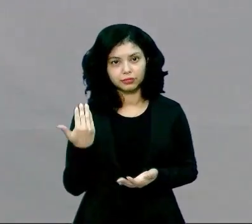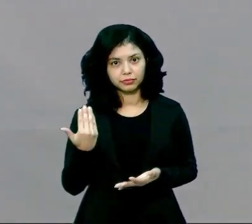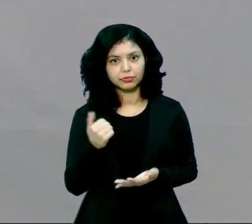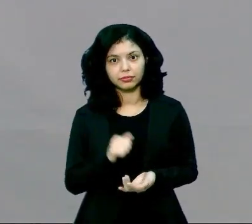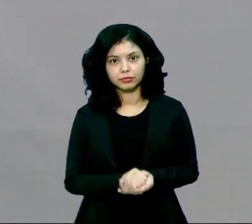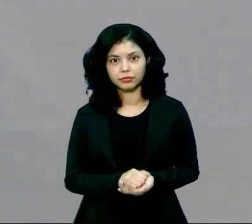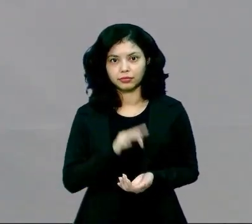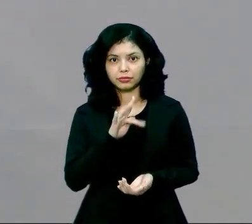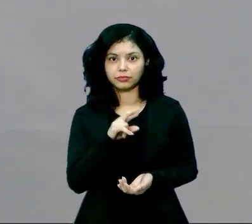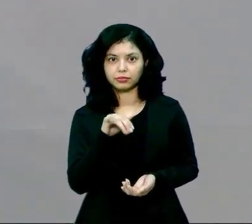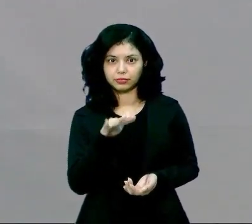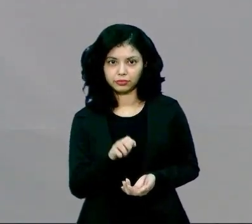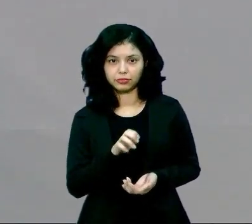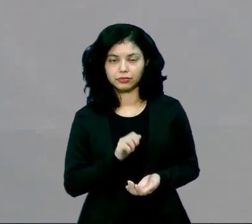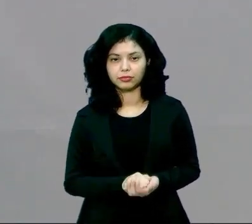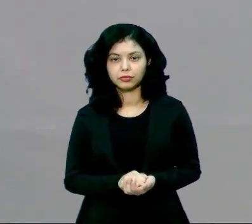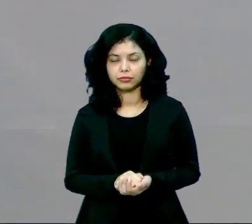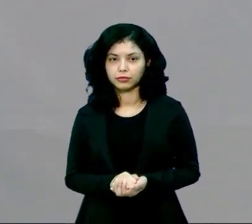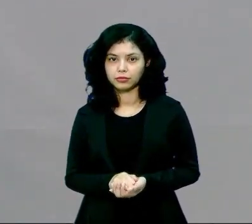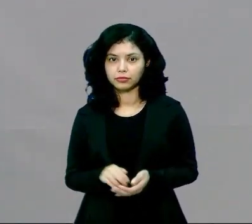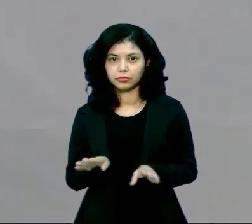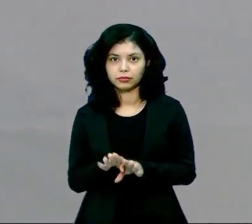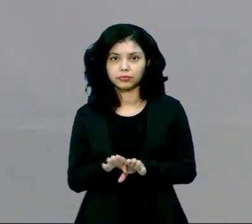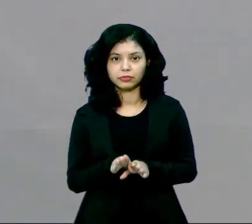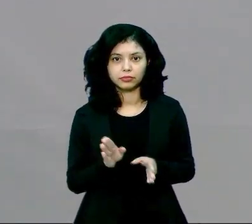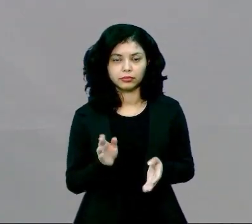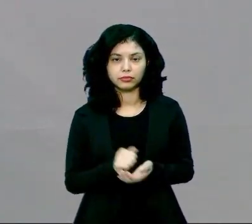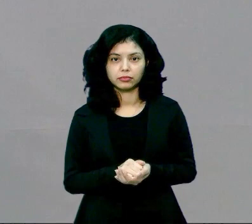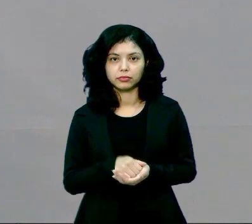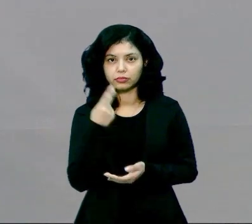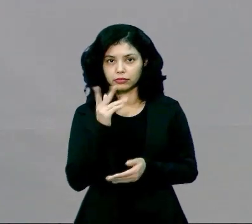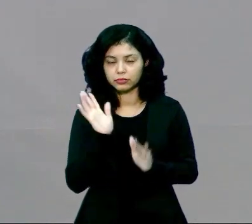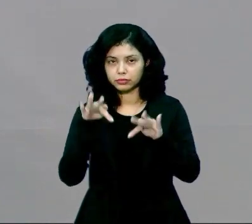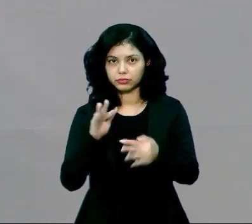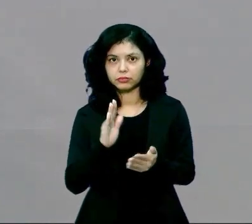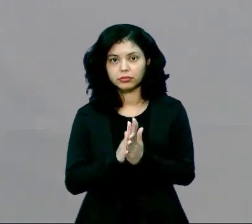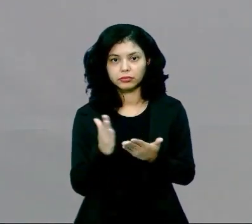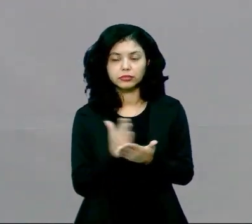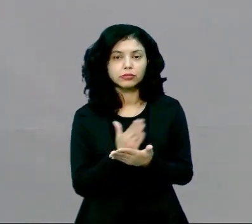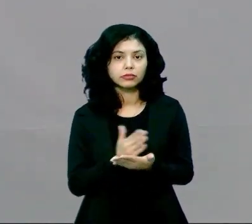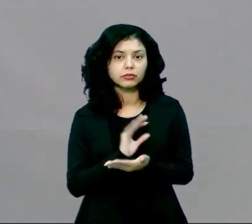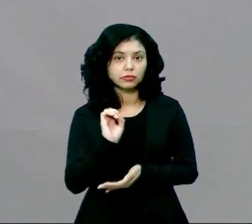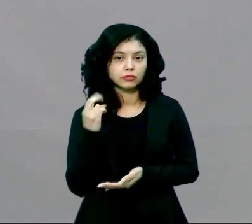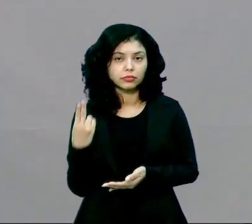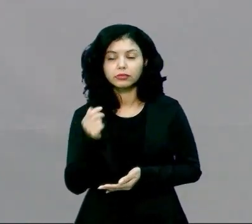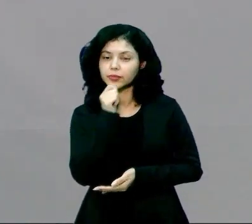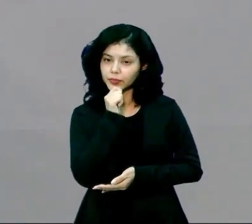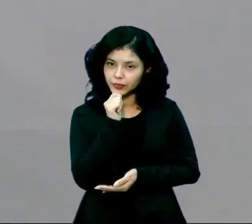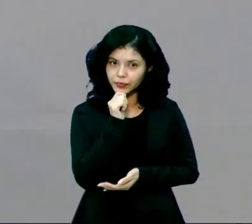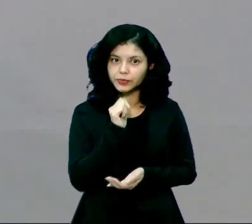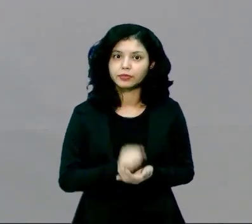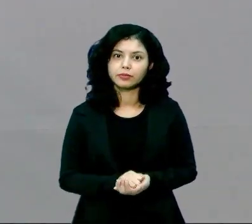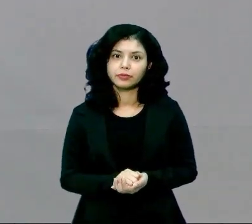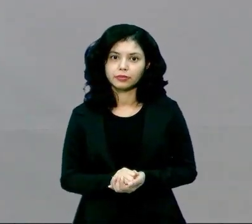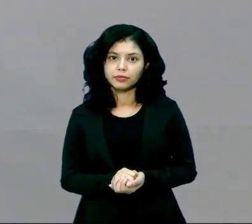o Frei. E aí o sangue dele palpitou lá, né? O que fala no final do livro. Ou seja, galera,